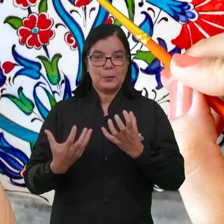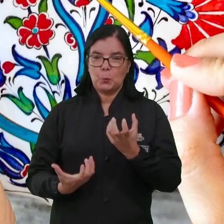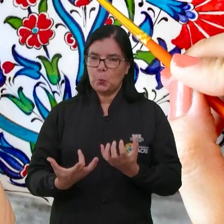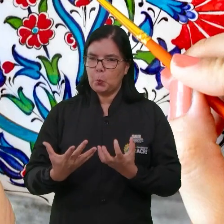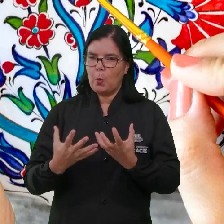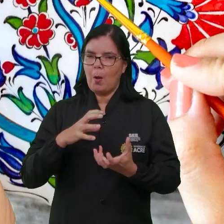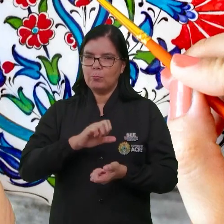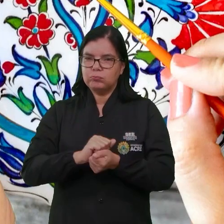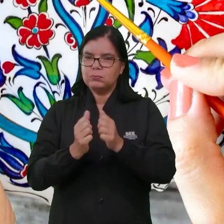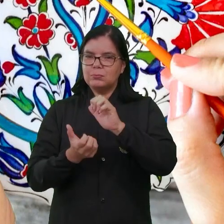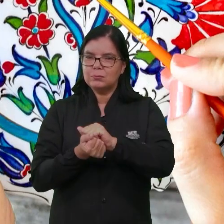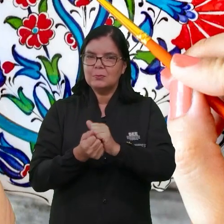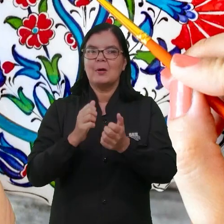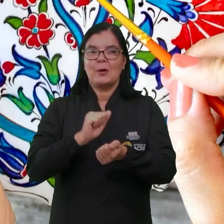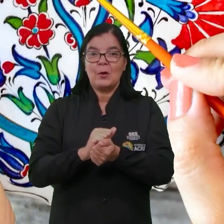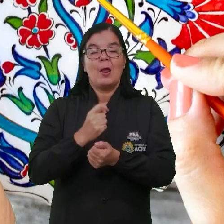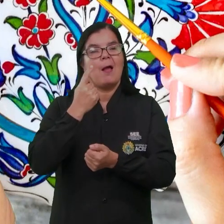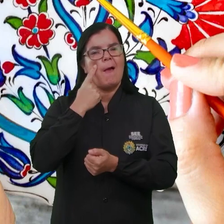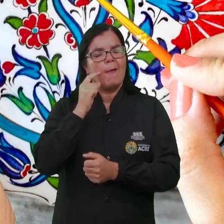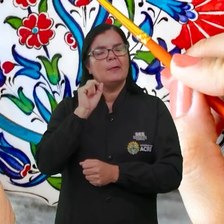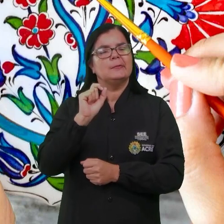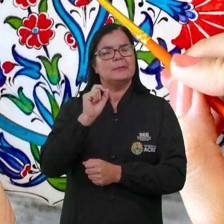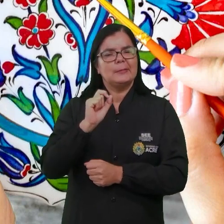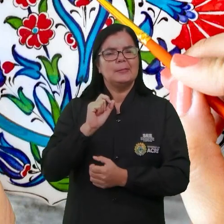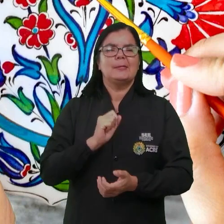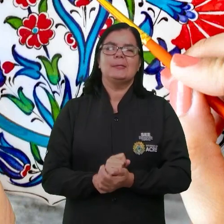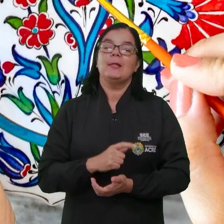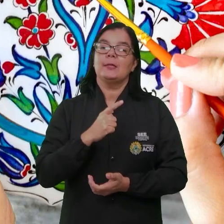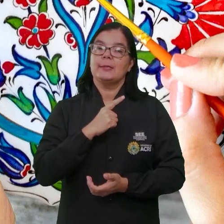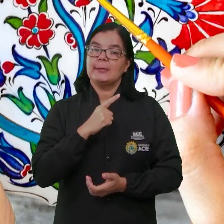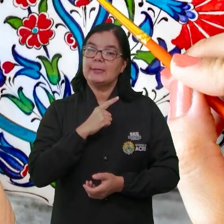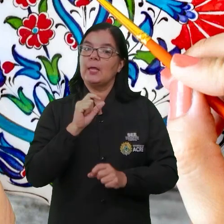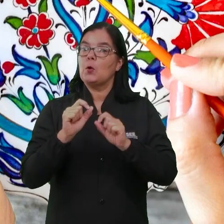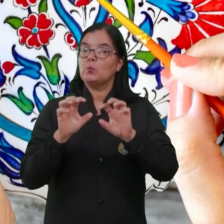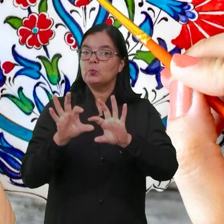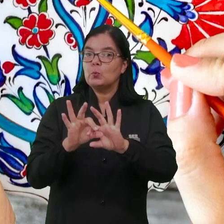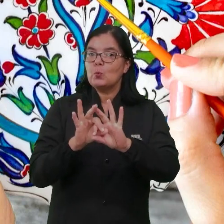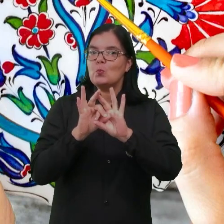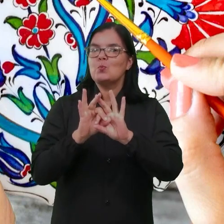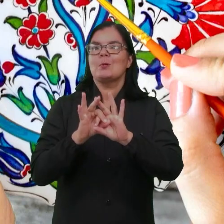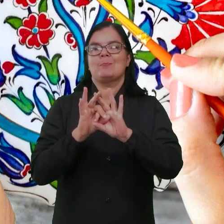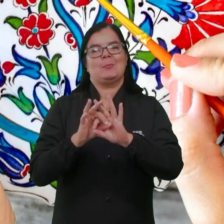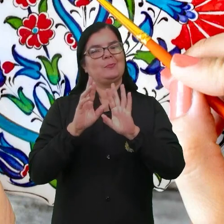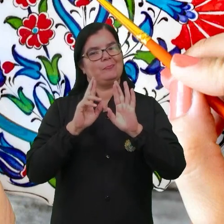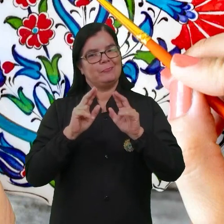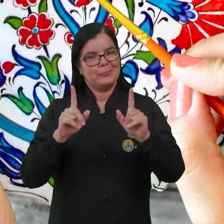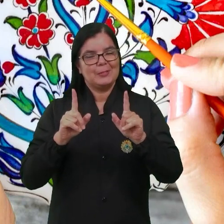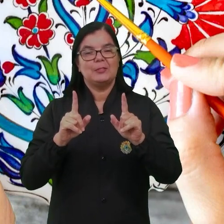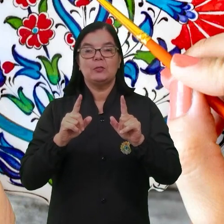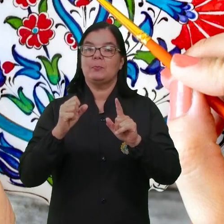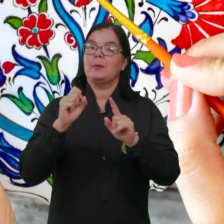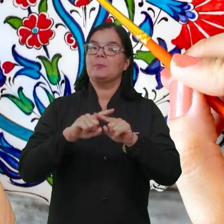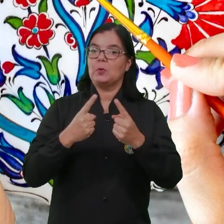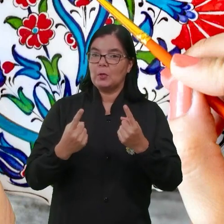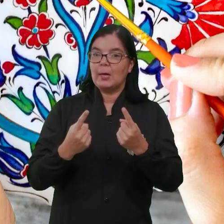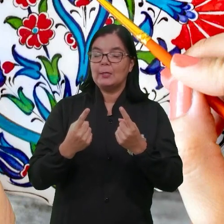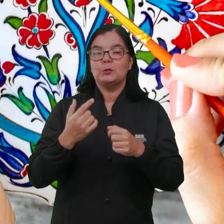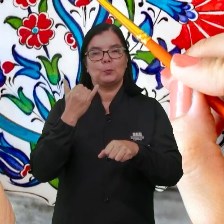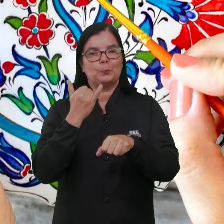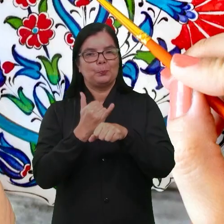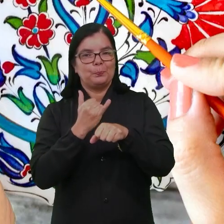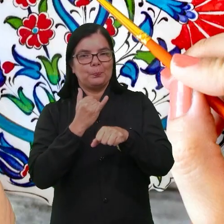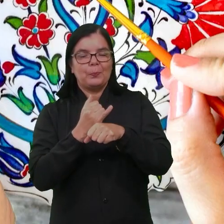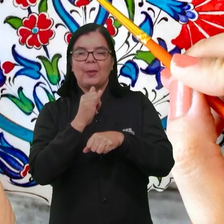das cerâmicas? Né? Então, as cerâmicas, gente, elas vão ter um tipo de ligação completamente diferente ali dos metais,